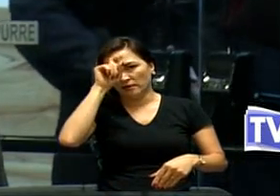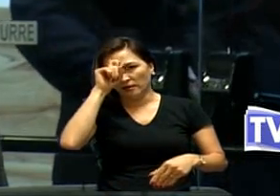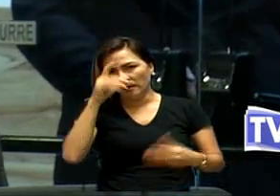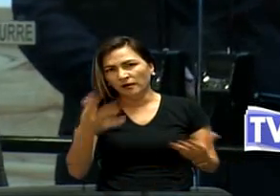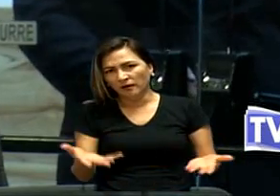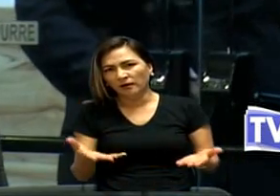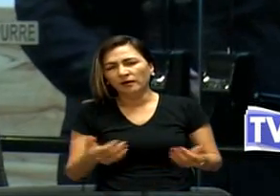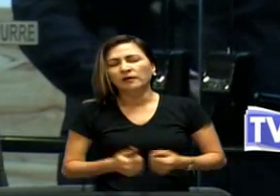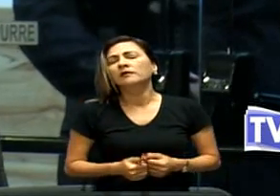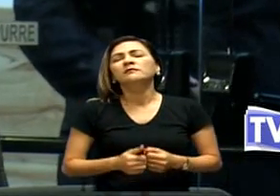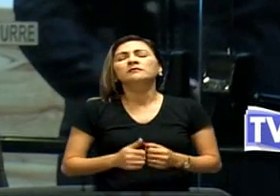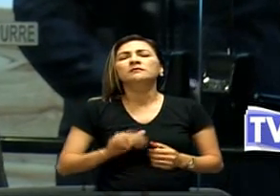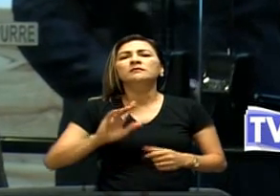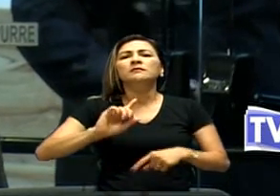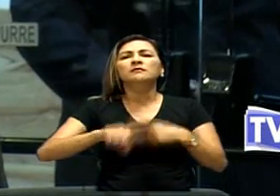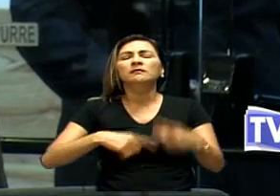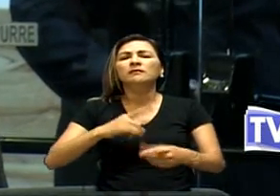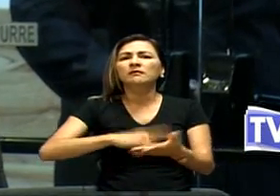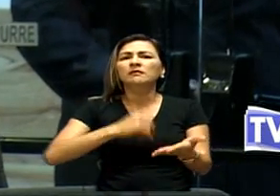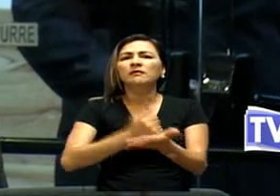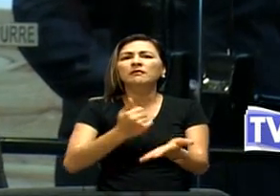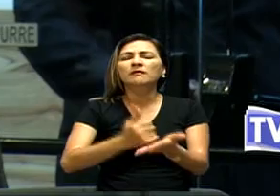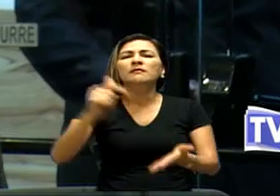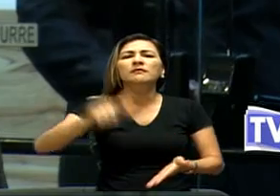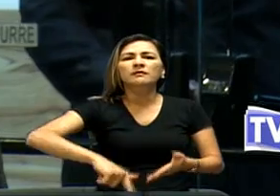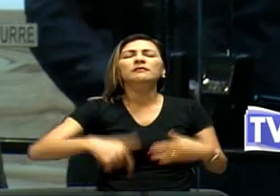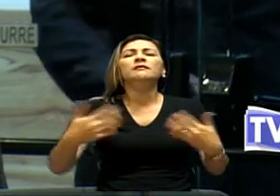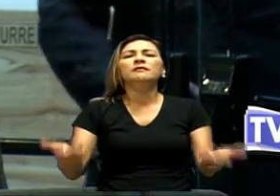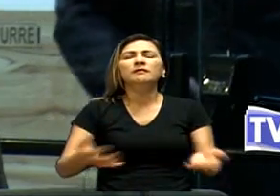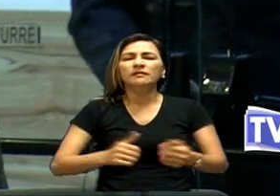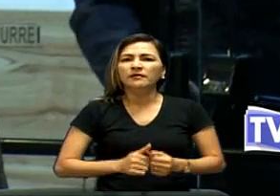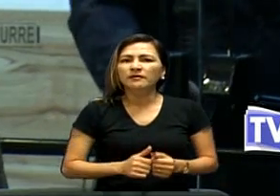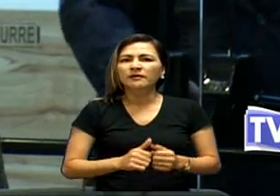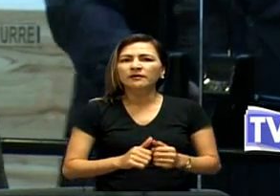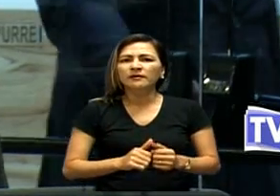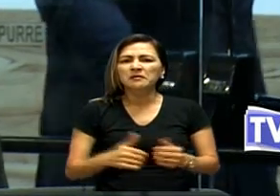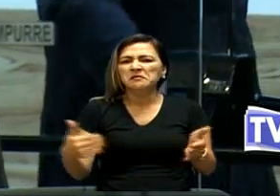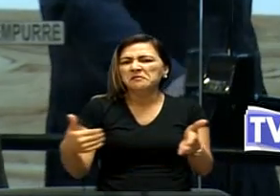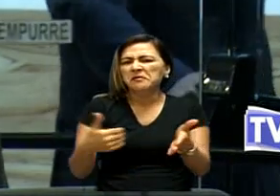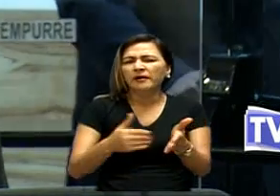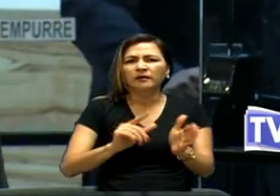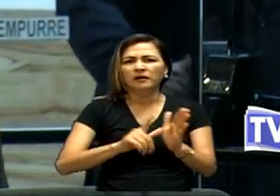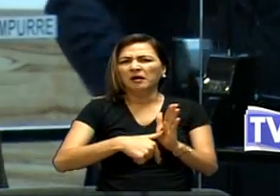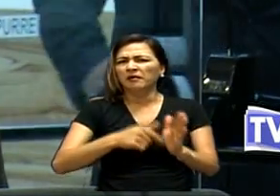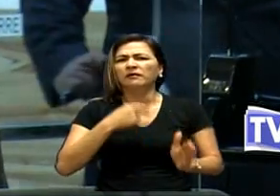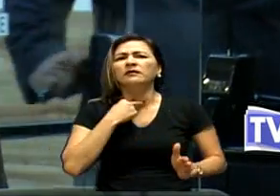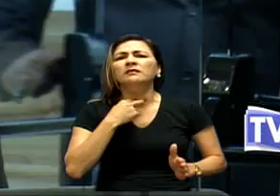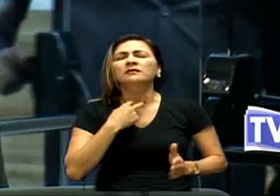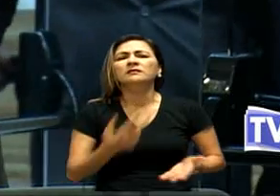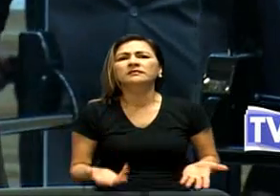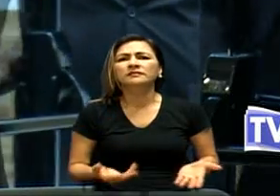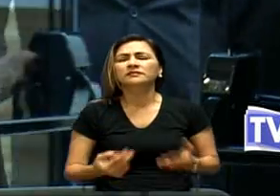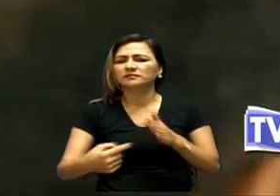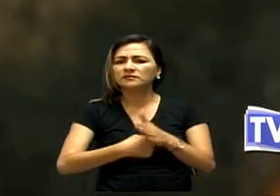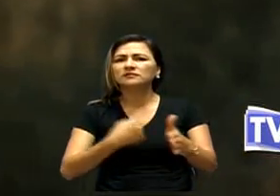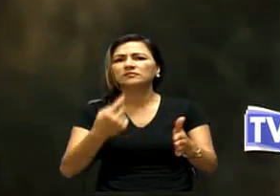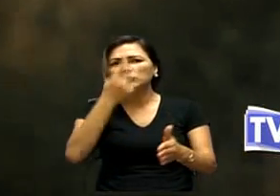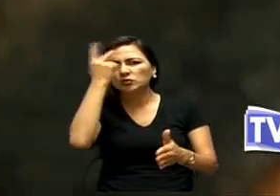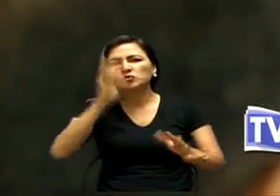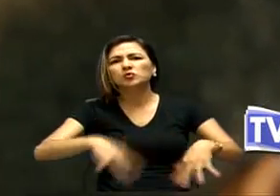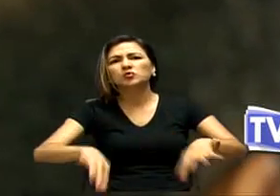e o próprio vereador Dini, que é da região, tá, tem que saber, que a população está perguntando para esse vereador. Deixa eu encerrar a